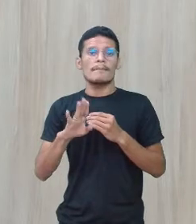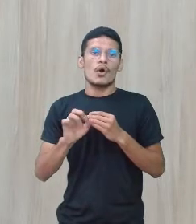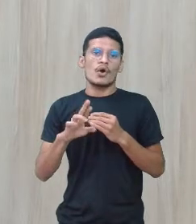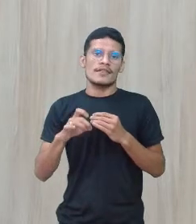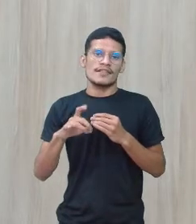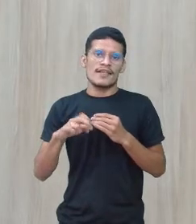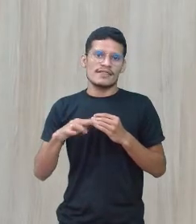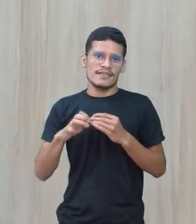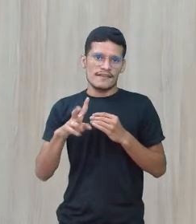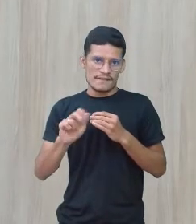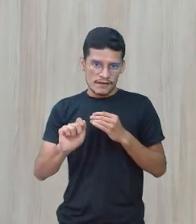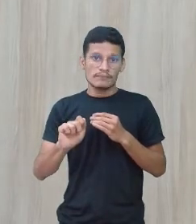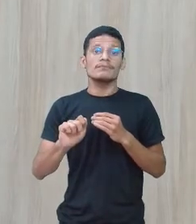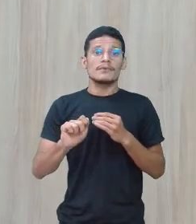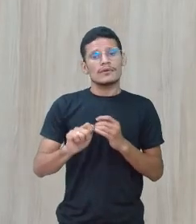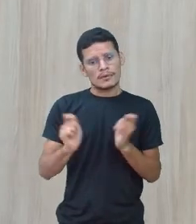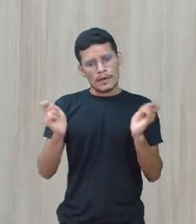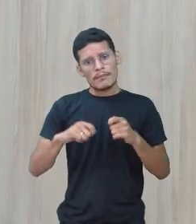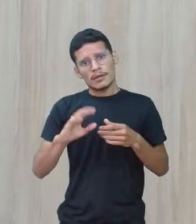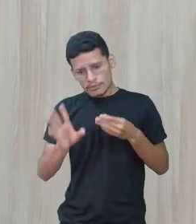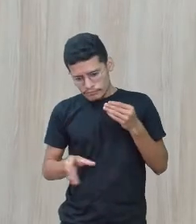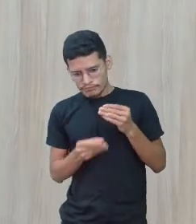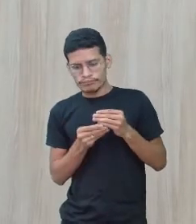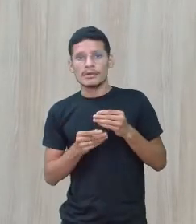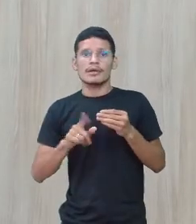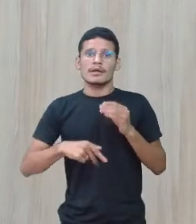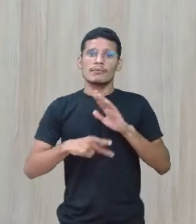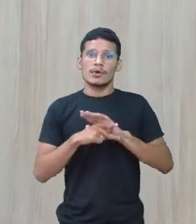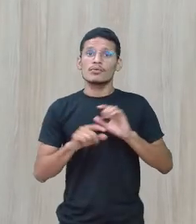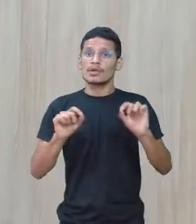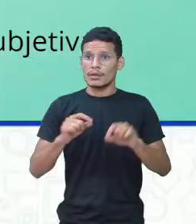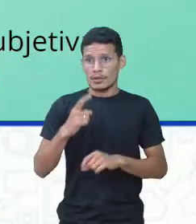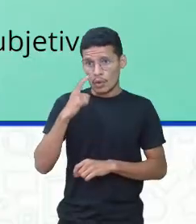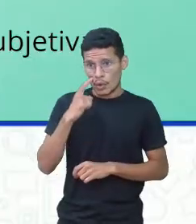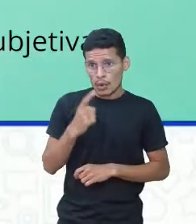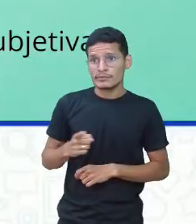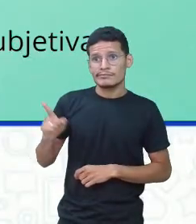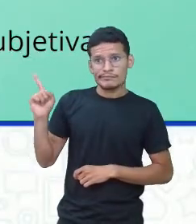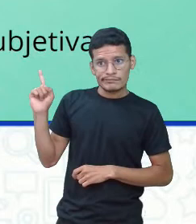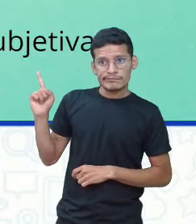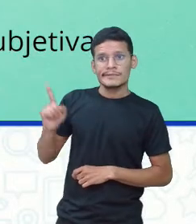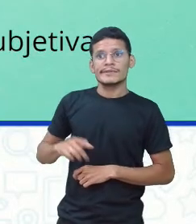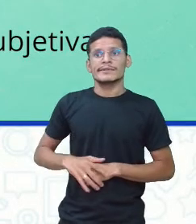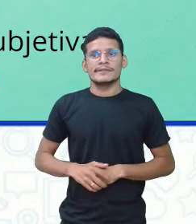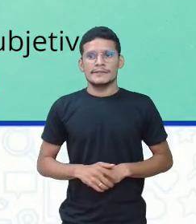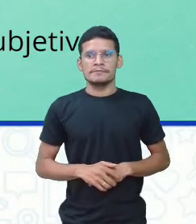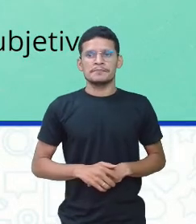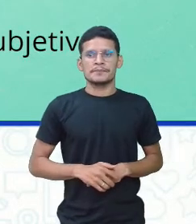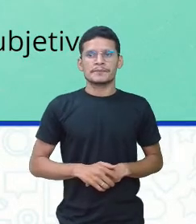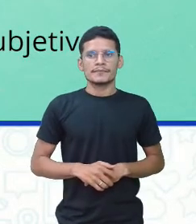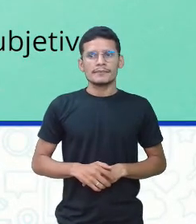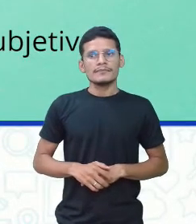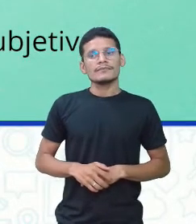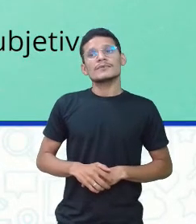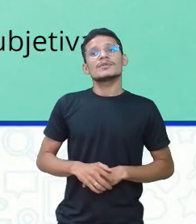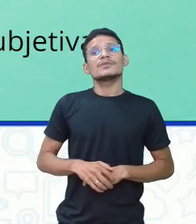subordinativa, ela pode ser classificada como oração subordinada substantiva subjetiva. E subjetiva por quê?